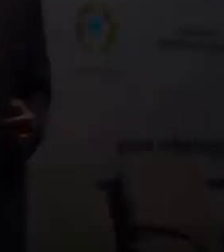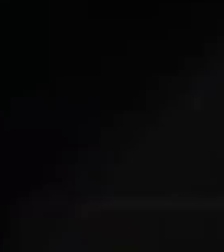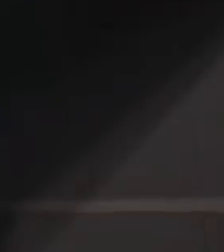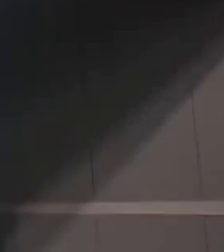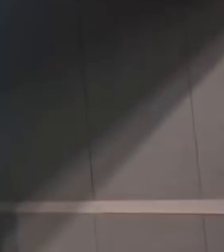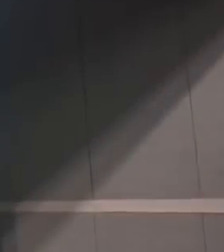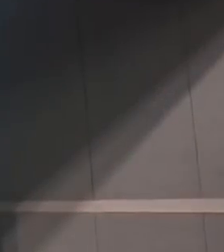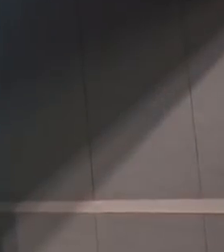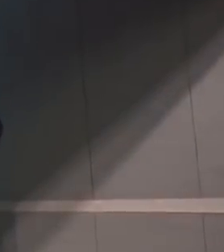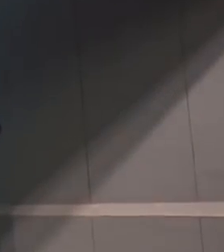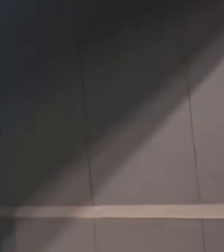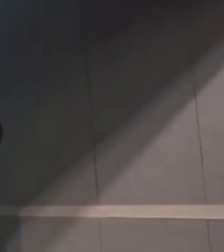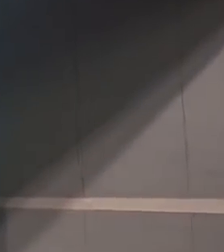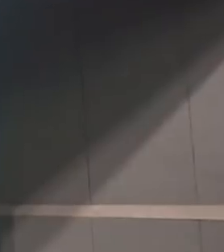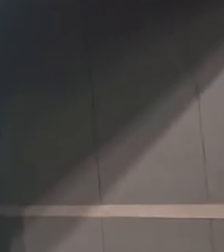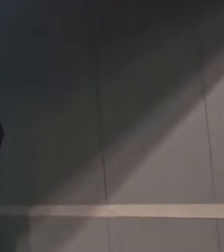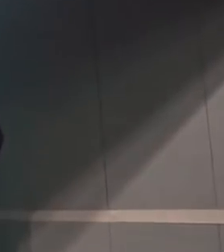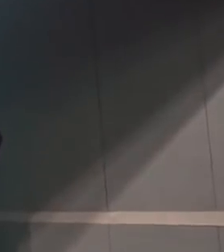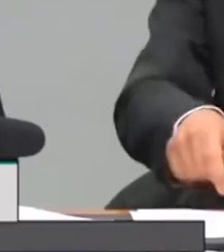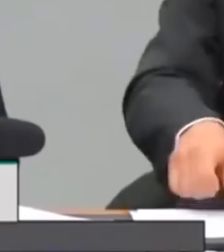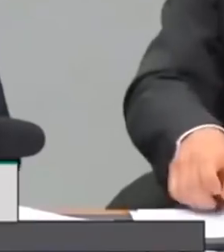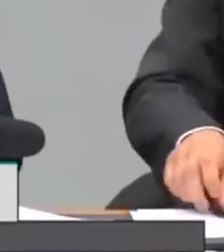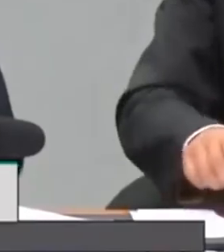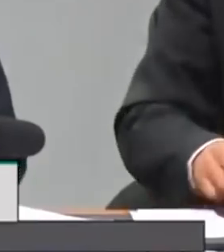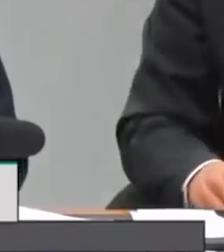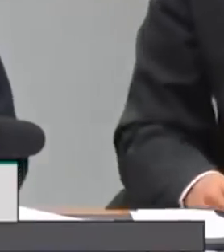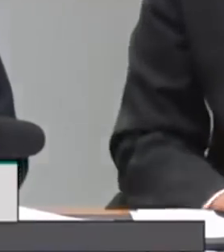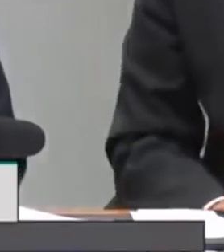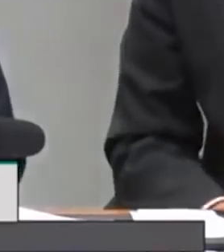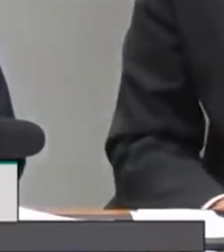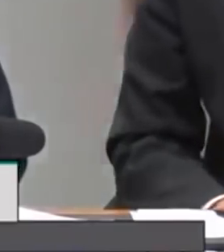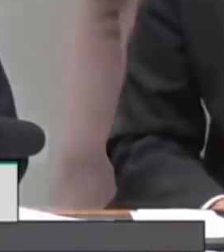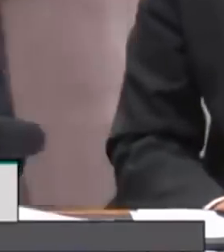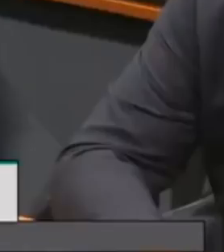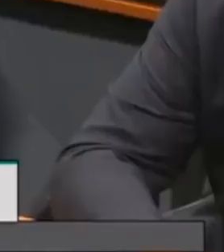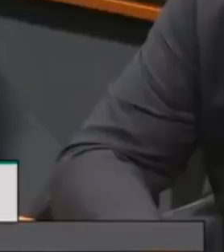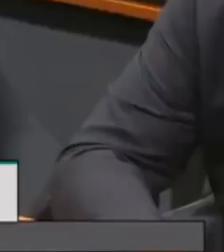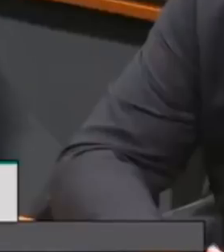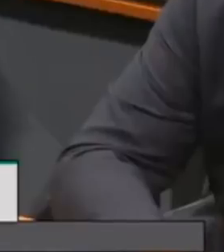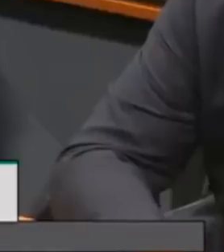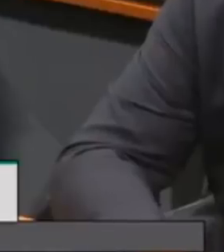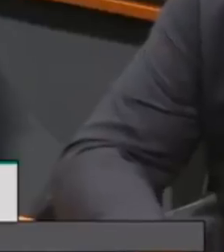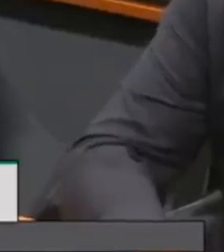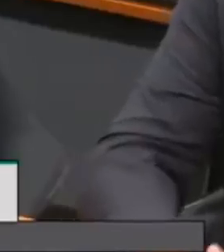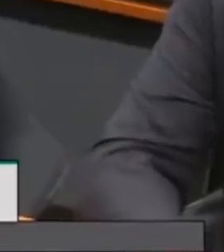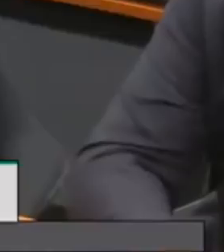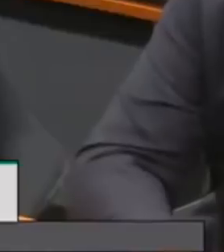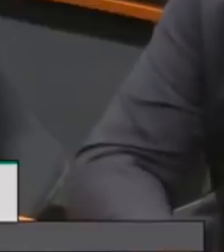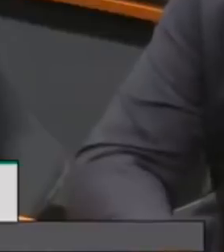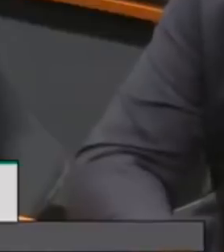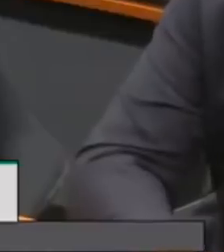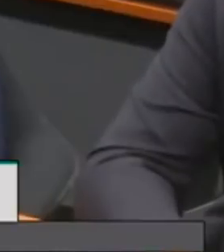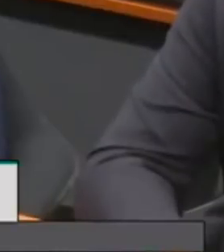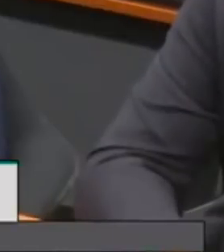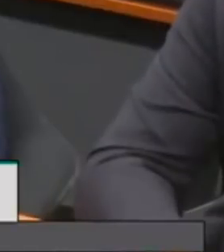que acompanha o trabalho dele há algum tempo já. Fundamental a importância de a gente dar segurança jurídica e objetividade para a questão da parceria público